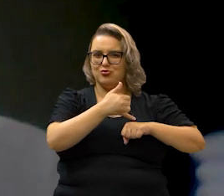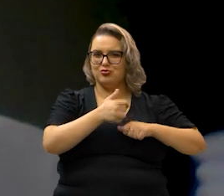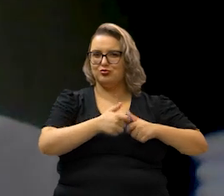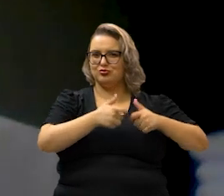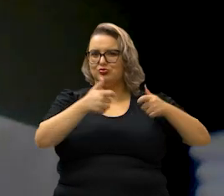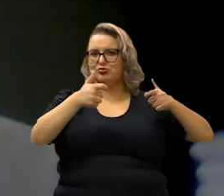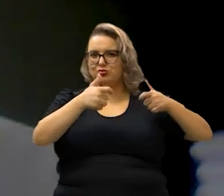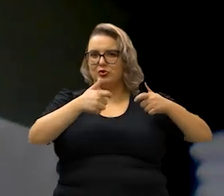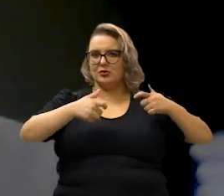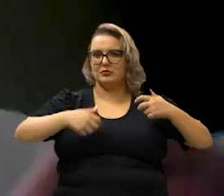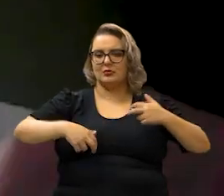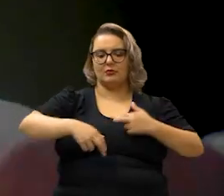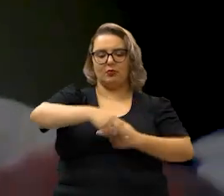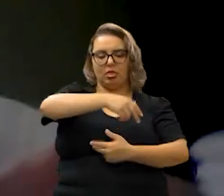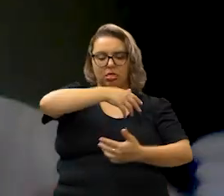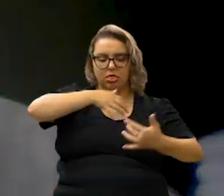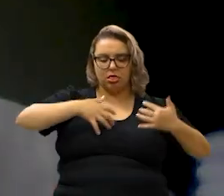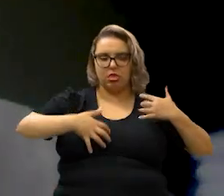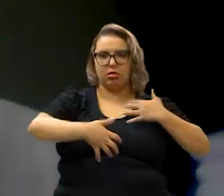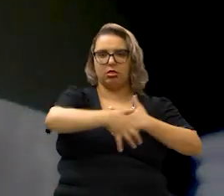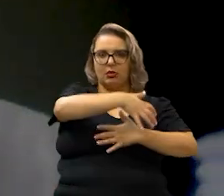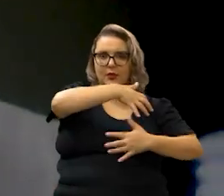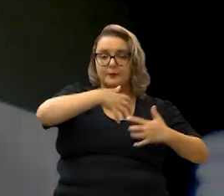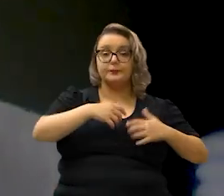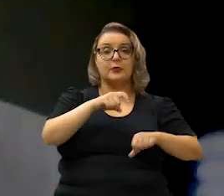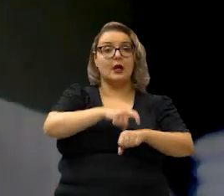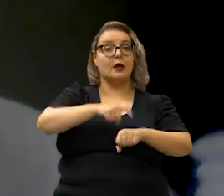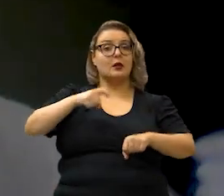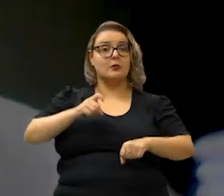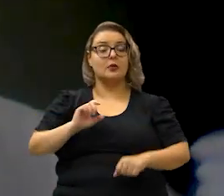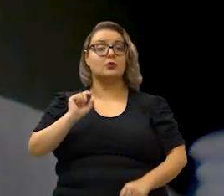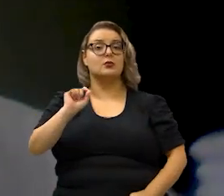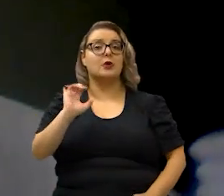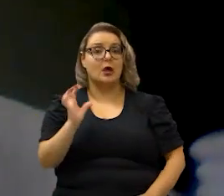colesterol à circulação. Neste momento, ocorre